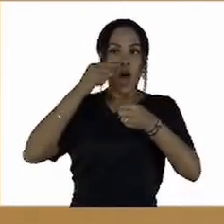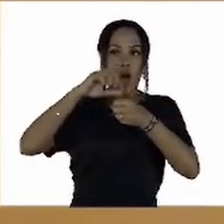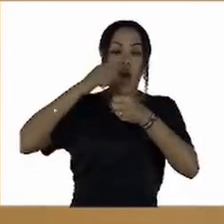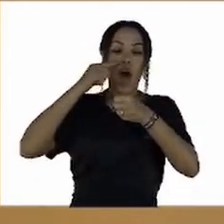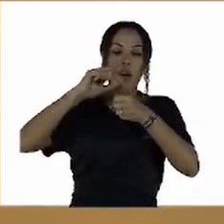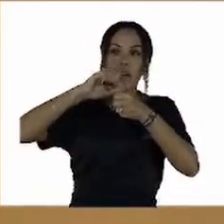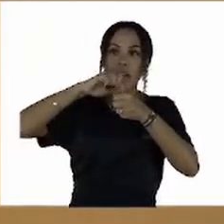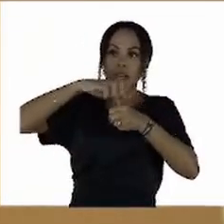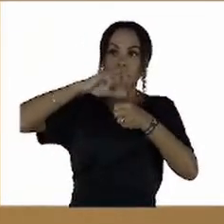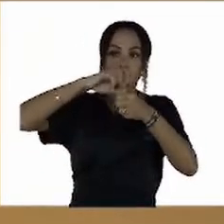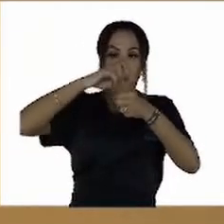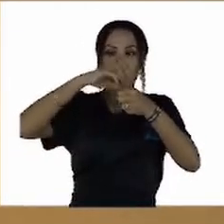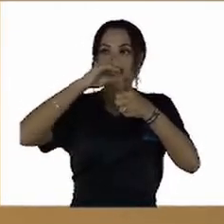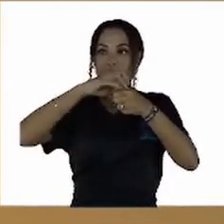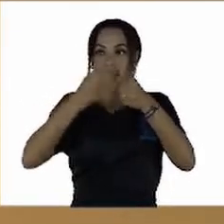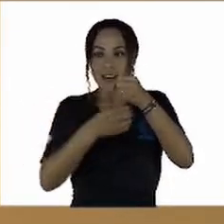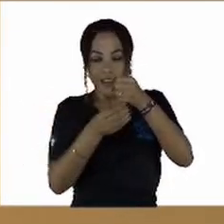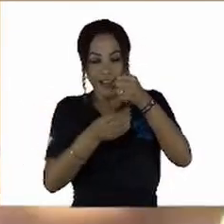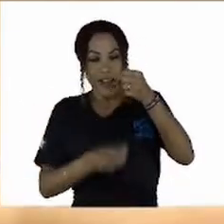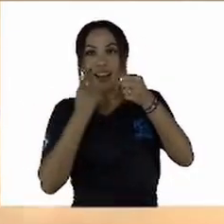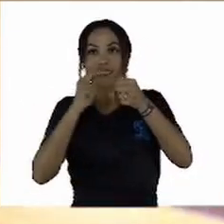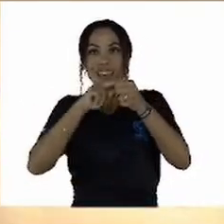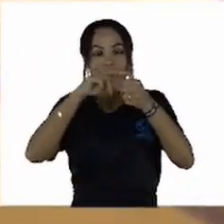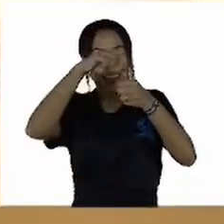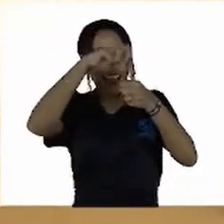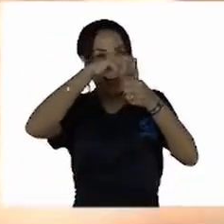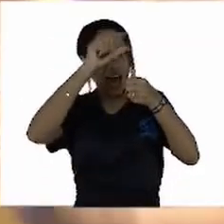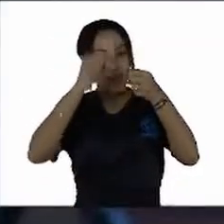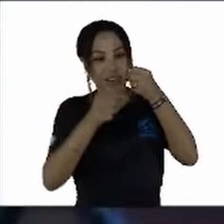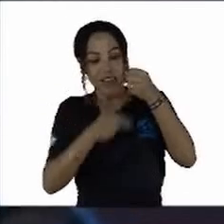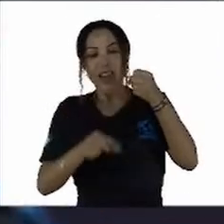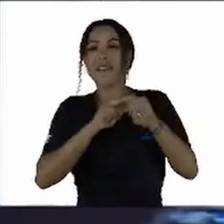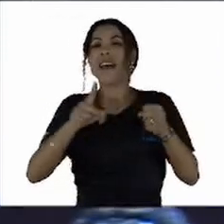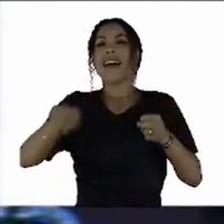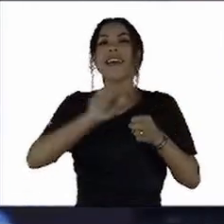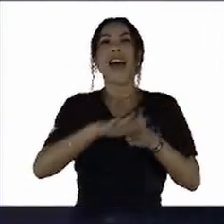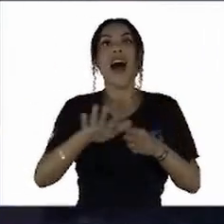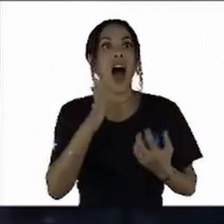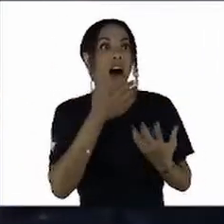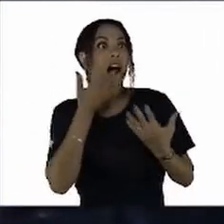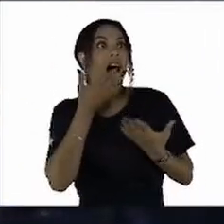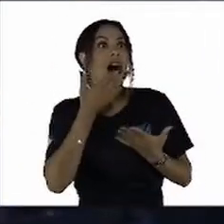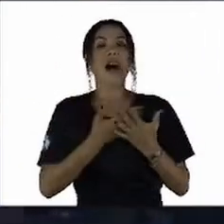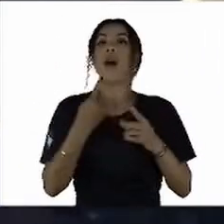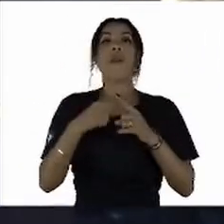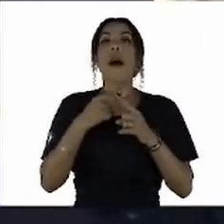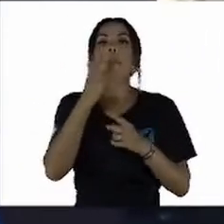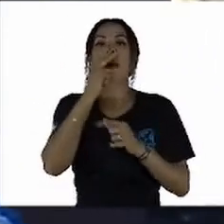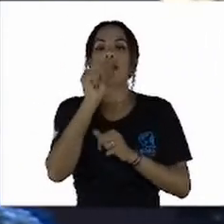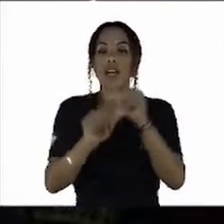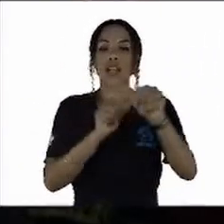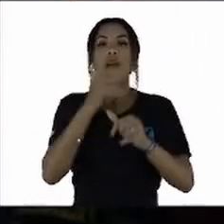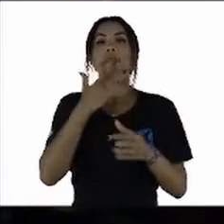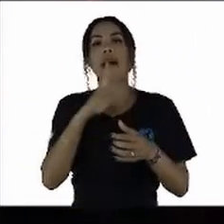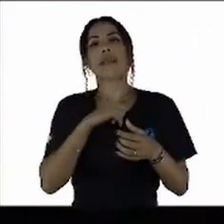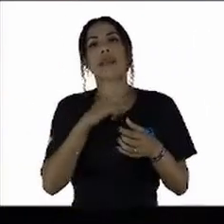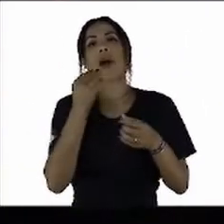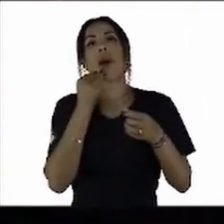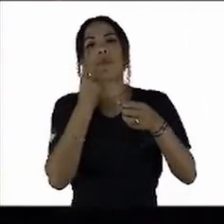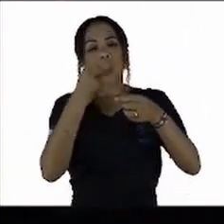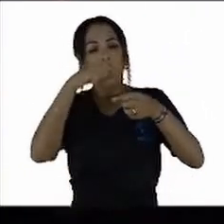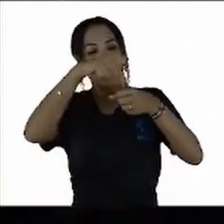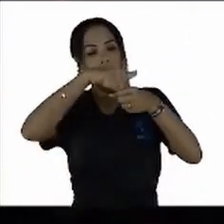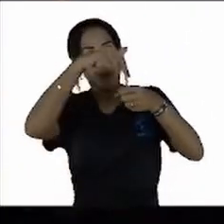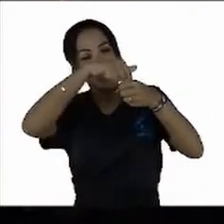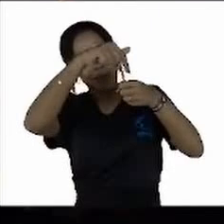vou colocar azul e vai sair verde. Azul e sai verde. As crianças ficavam, ó, por quê? Porque parecia que estava trocando de cor, mas é claro que ele tinha dois lenços, né? Então ele ia